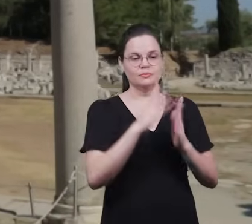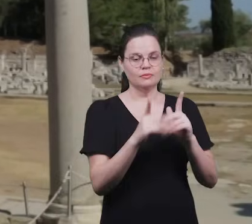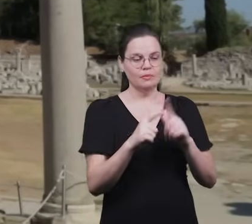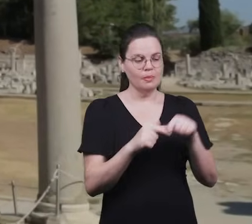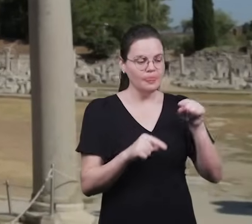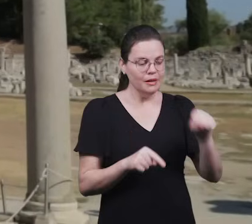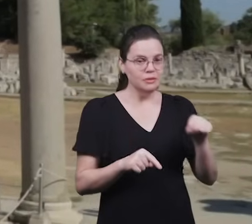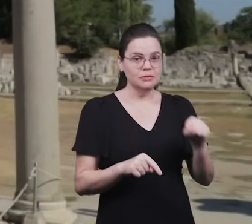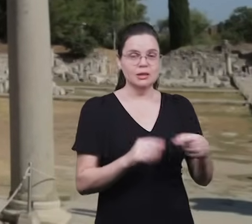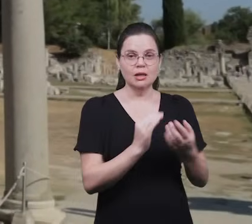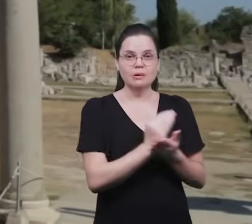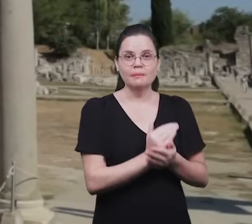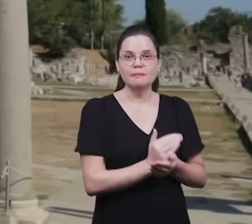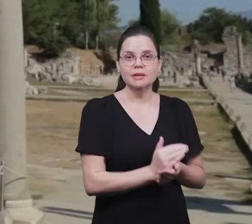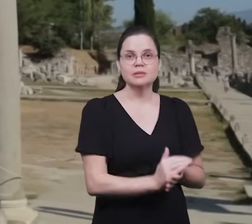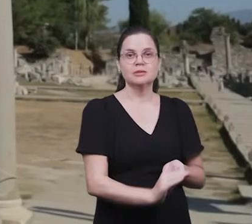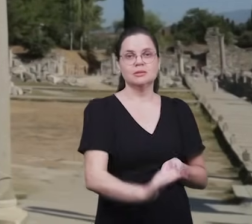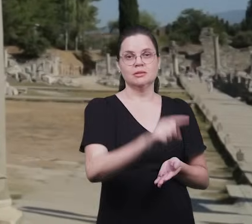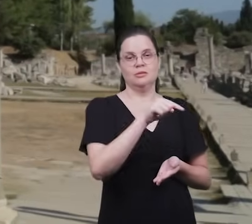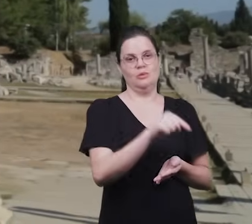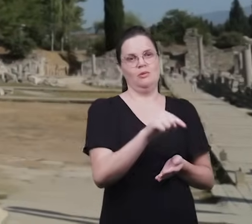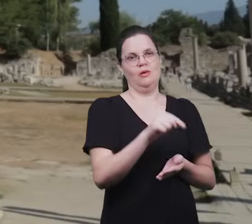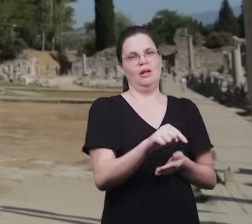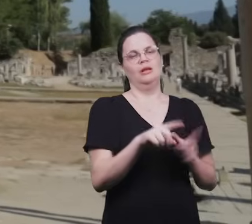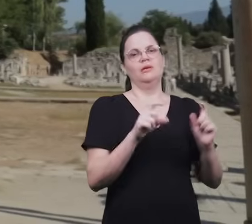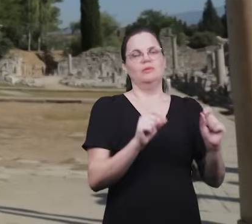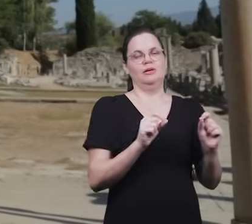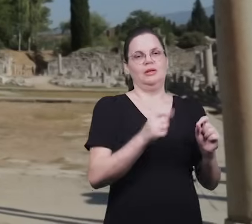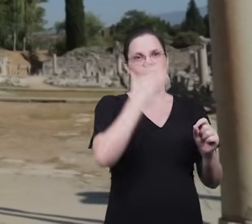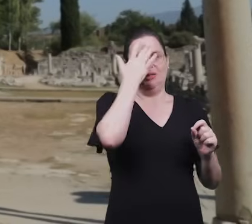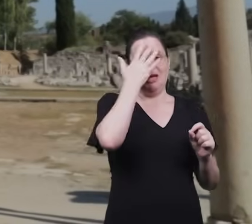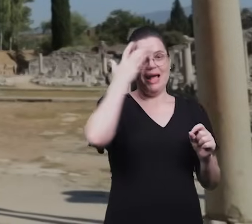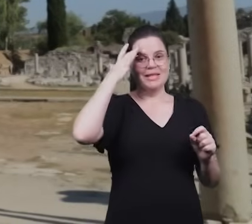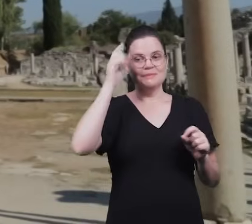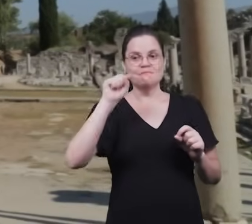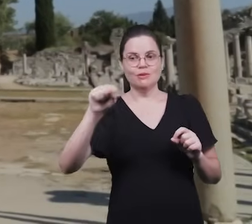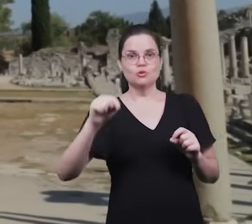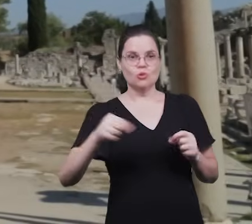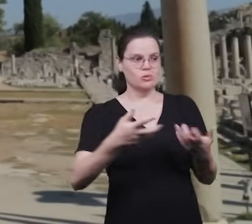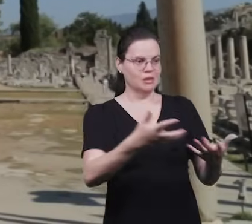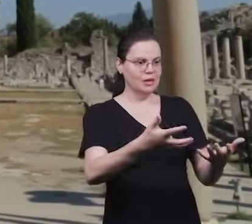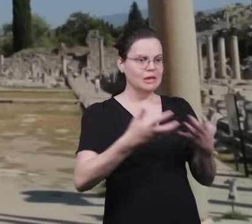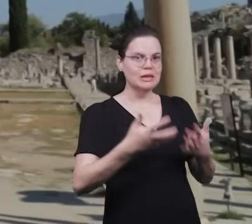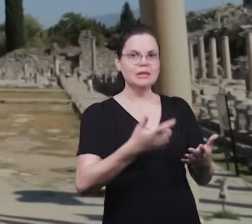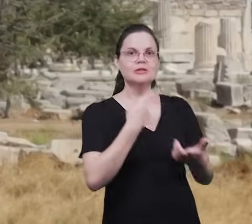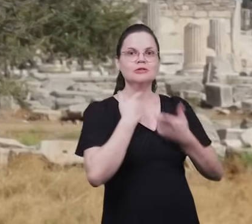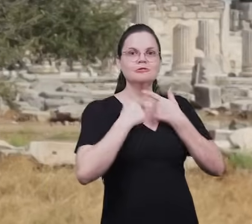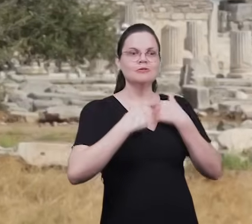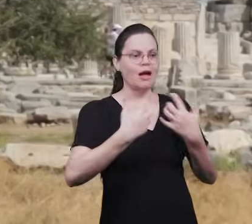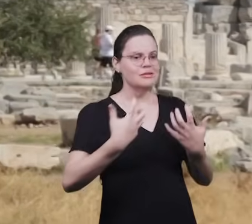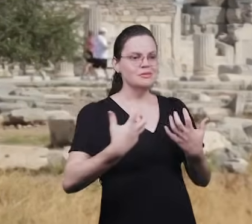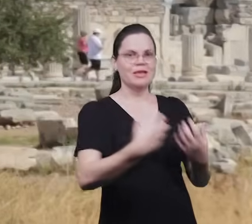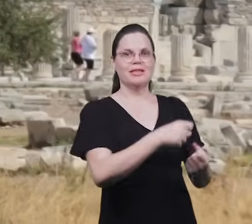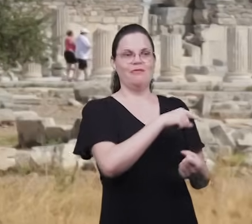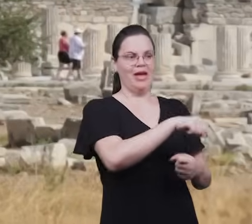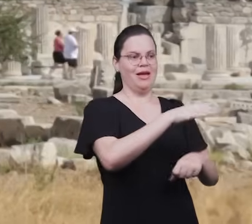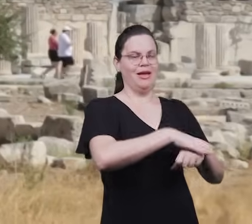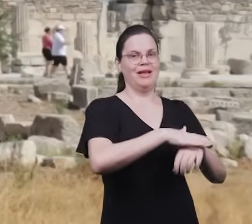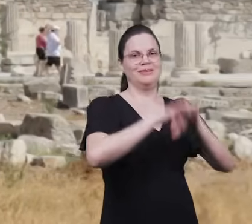ela fez um trabalho que foi aceitável, o significado de Éfeso é desejável,